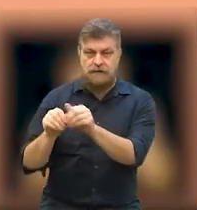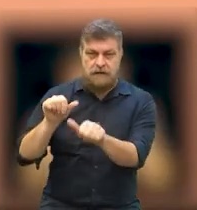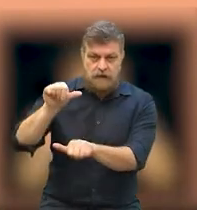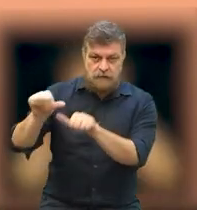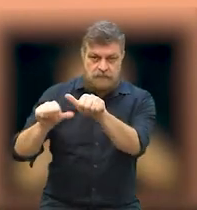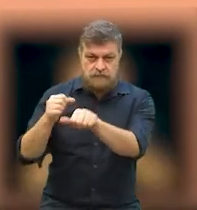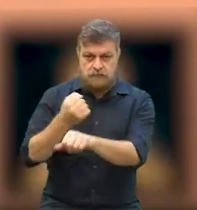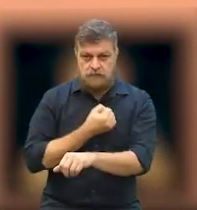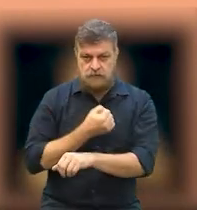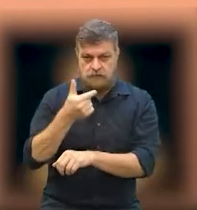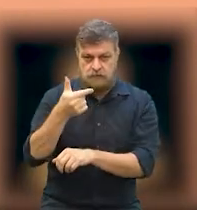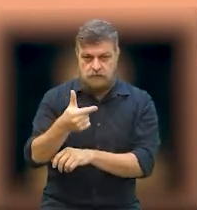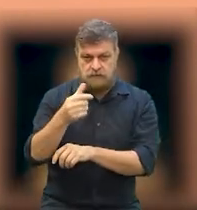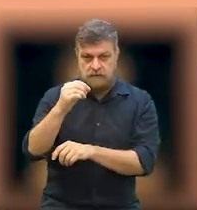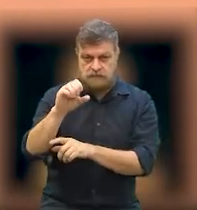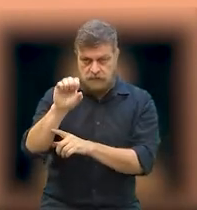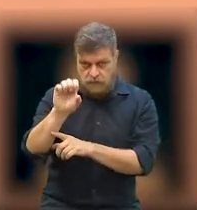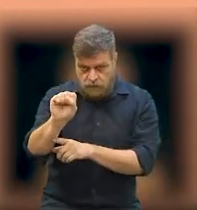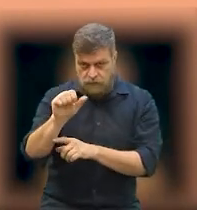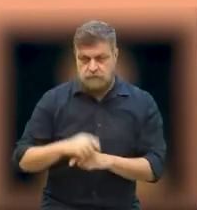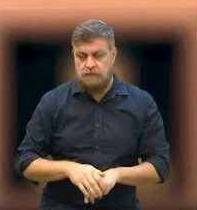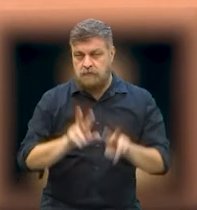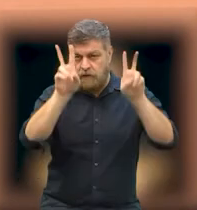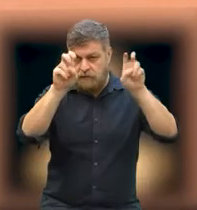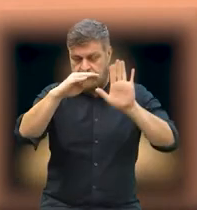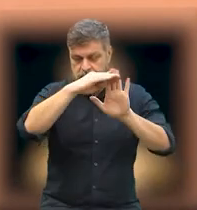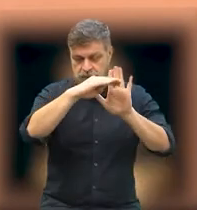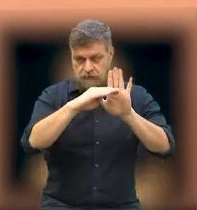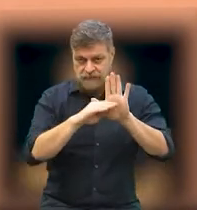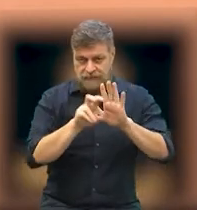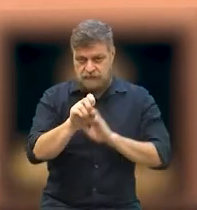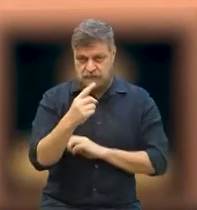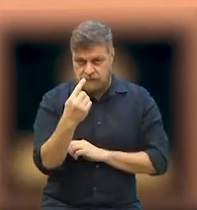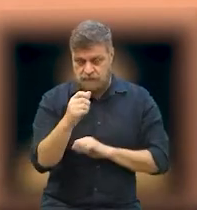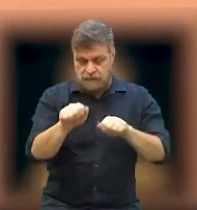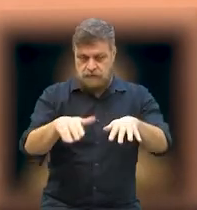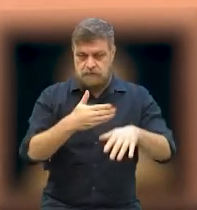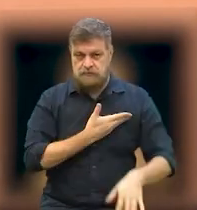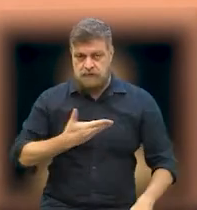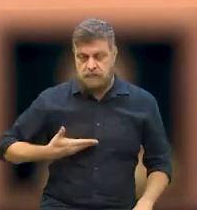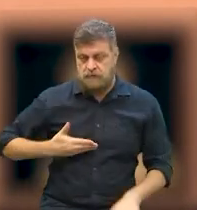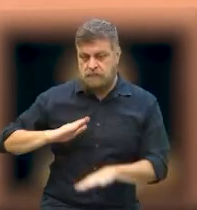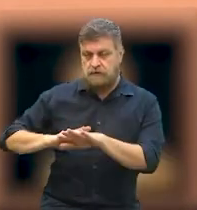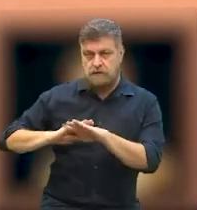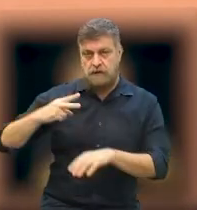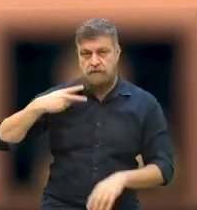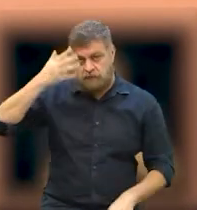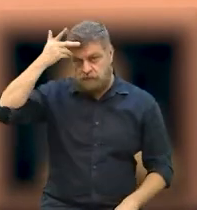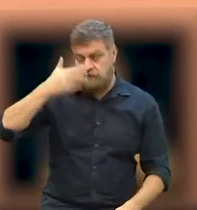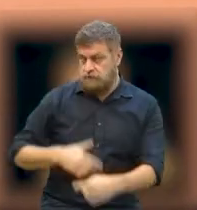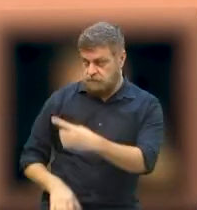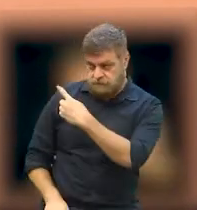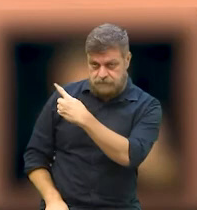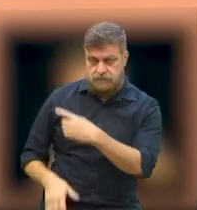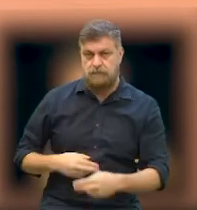complementar, a de número 208. A pauta foi tema da 51ª audiência pública, presidida pelo vereador Rodrigo